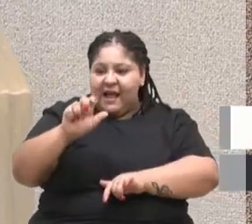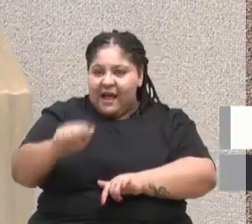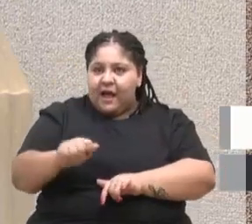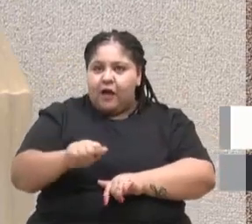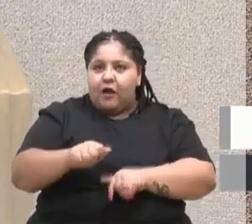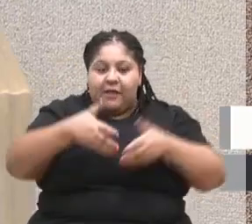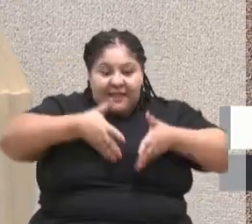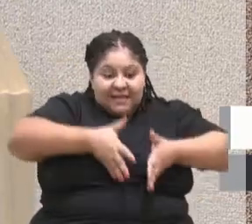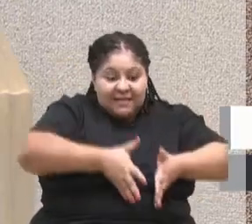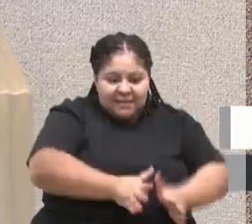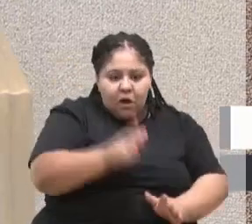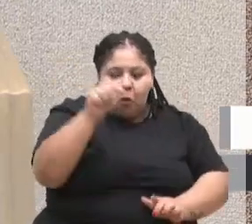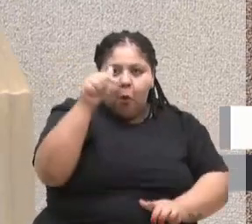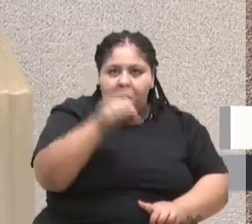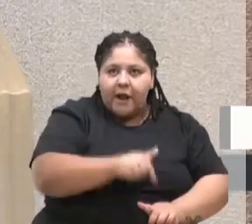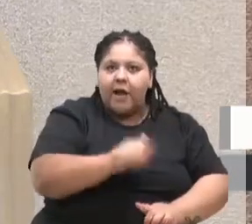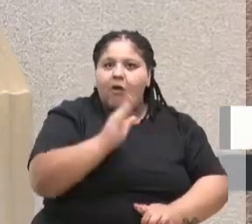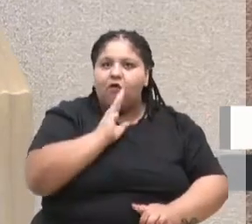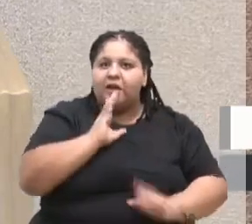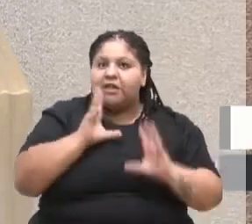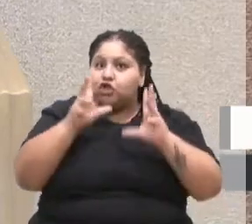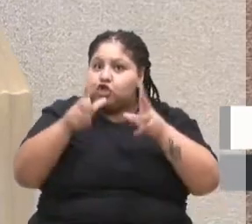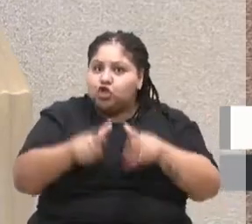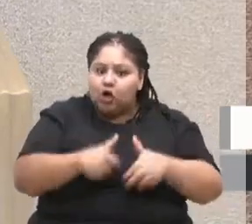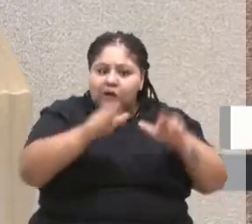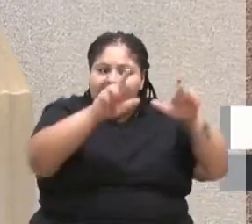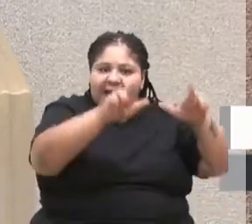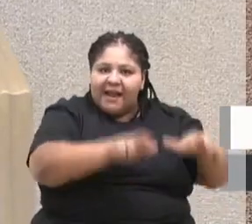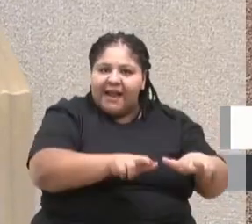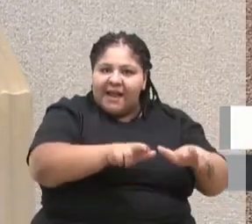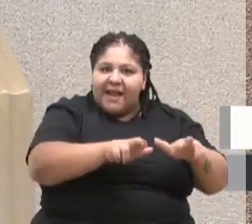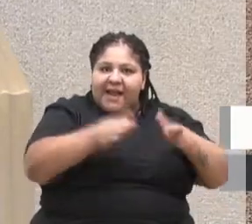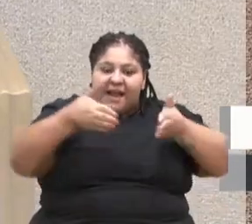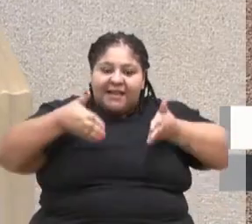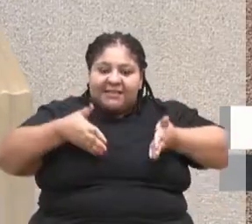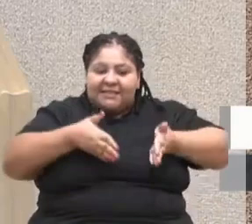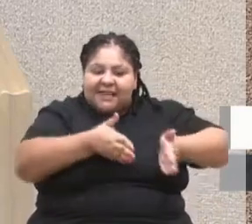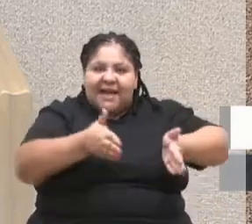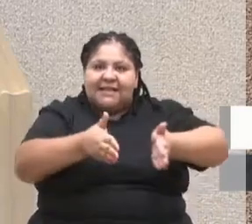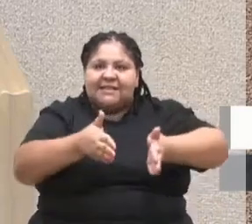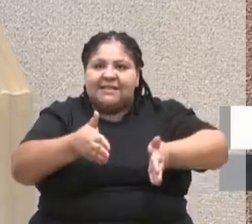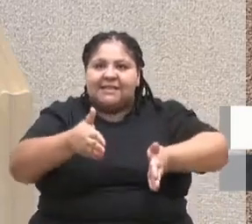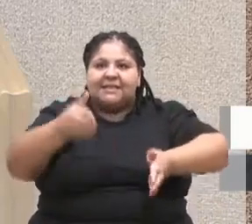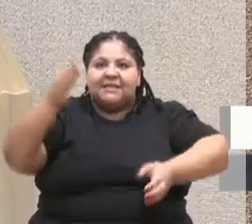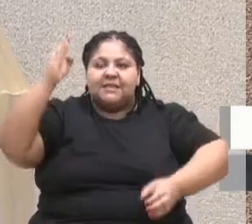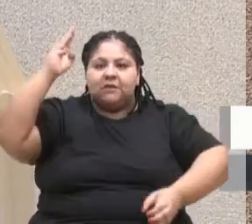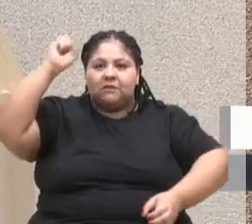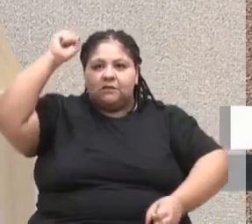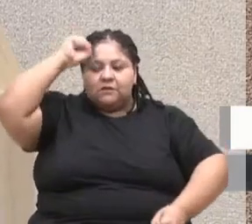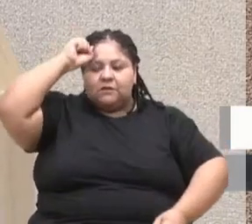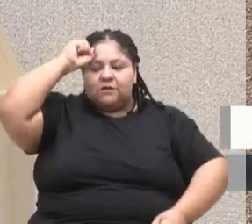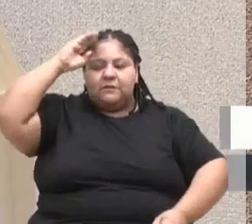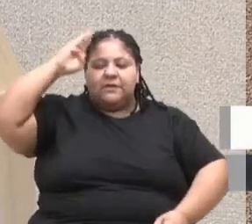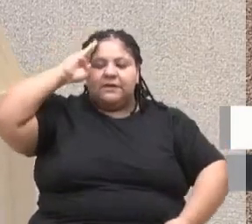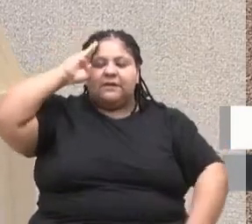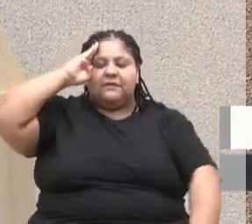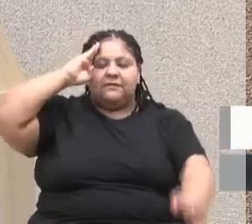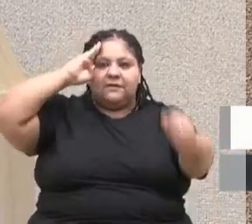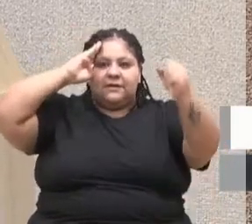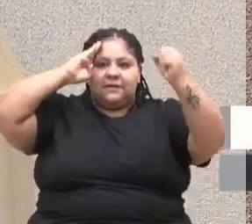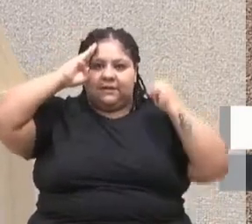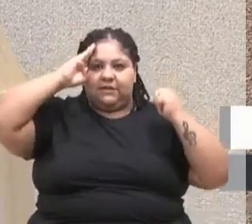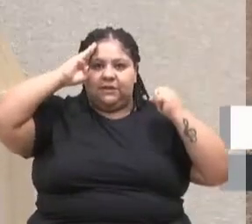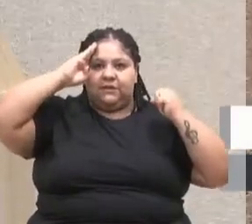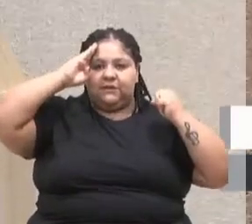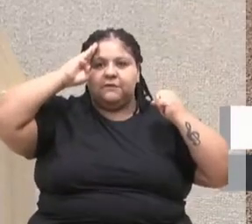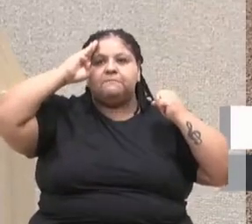Santo Antão. Conheço toda aquela região ali. É a Estrada do Imigrante. É um lugar onde os ciclistas frequentam.